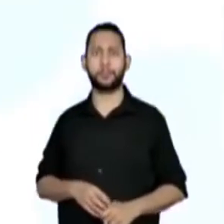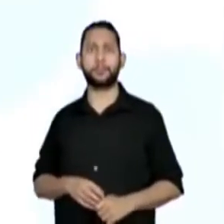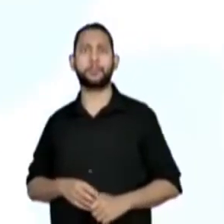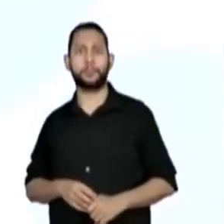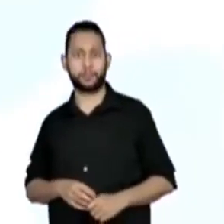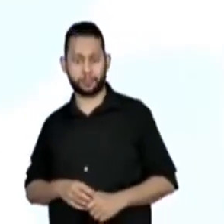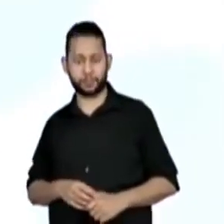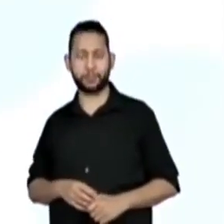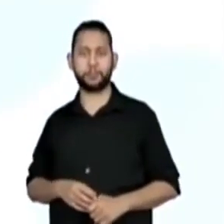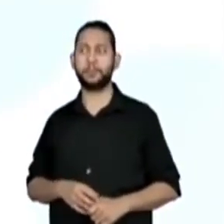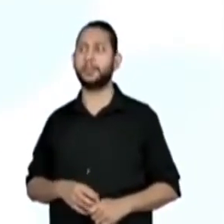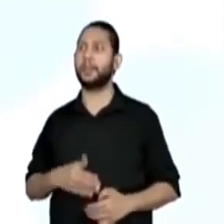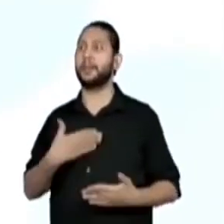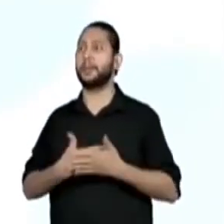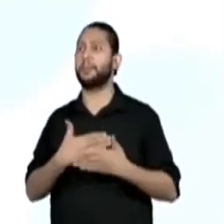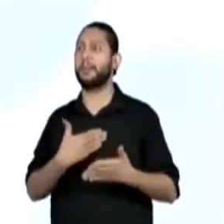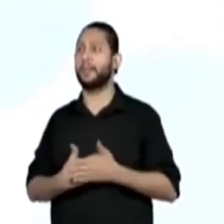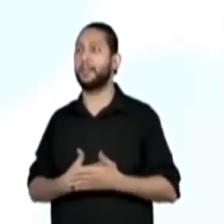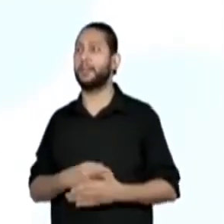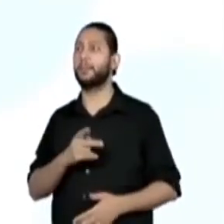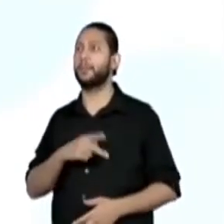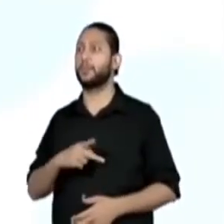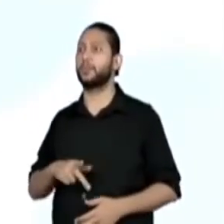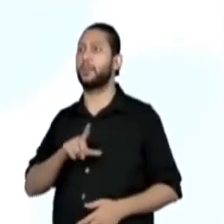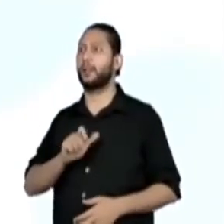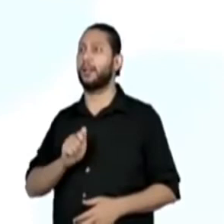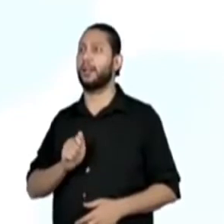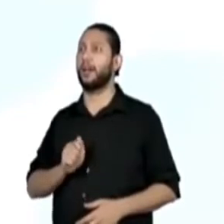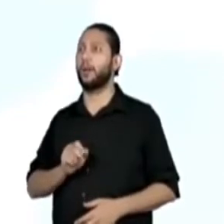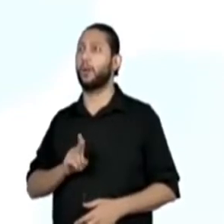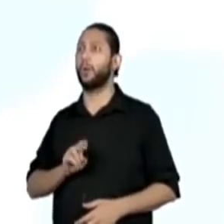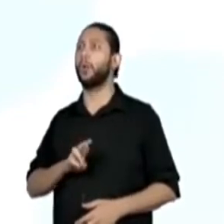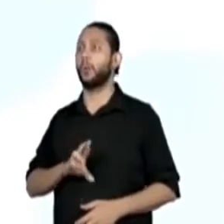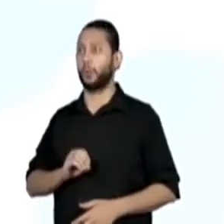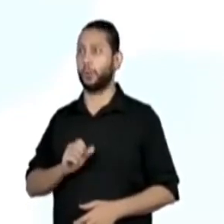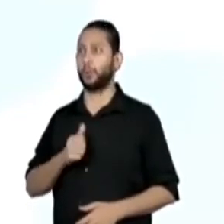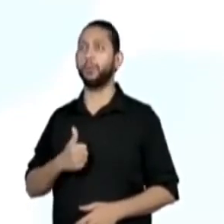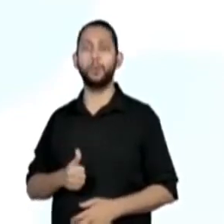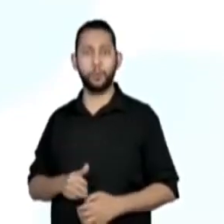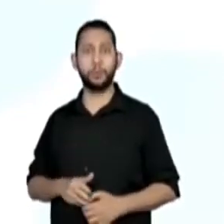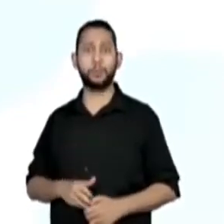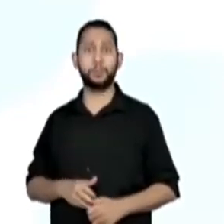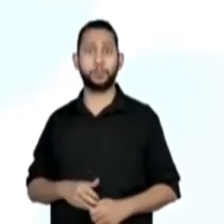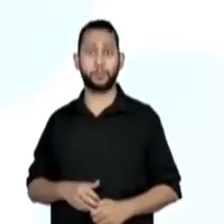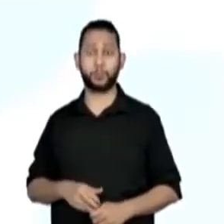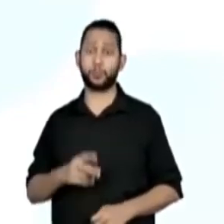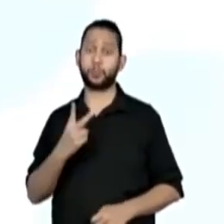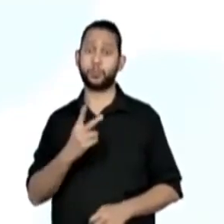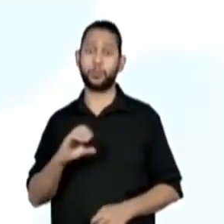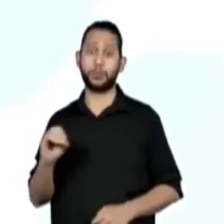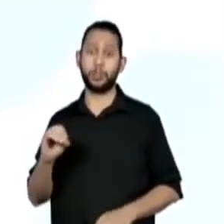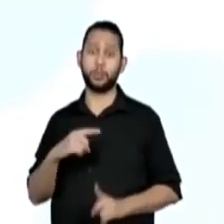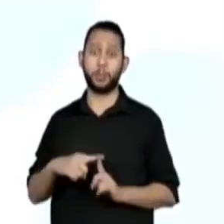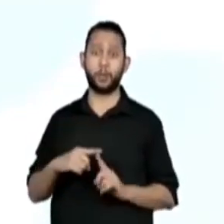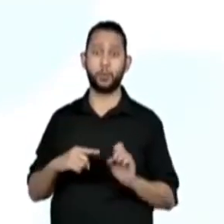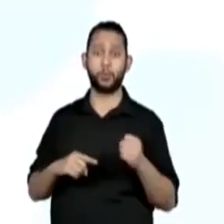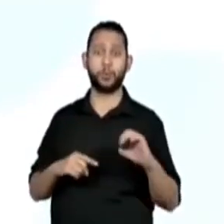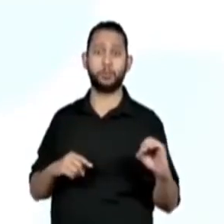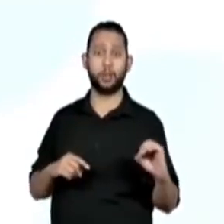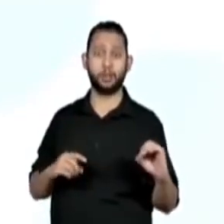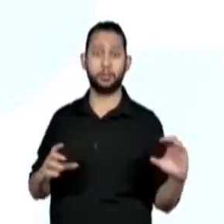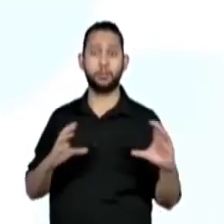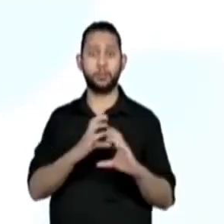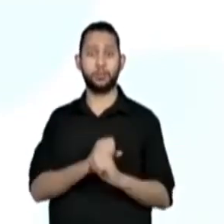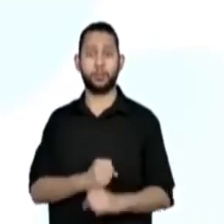gentileza Ribeirão Preto Professor Lauro bigele boa vamos lá turma 200 mais 80 muito fácil né eu